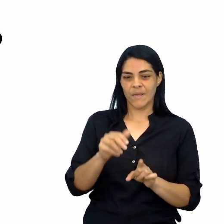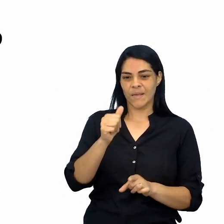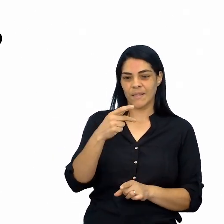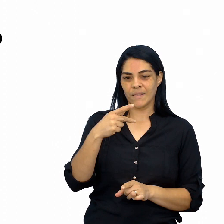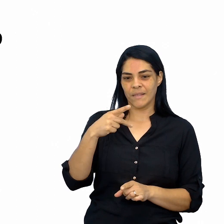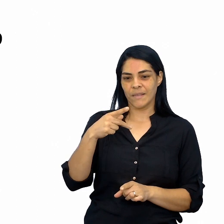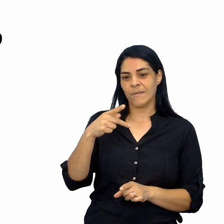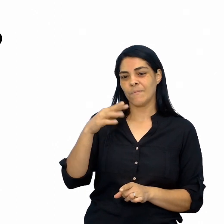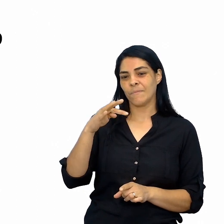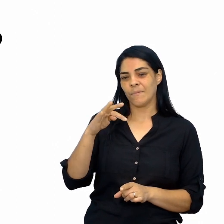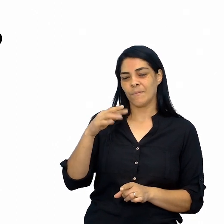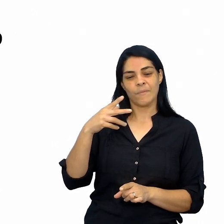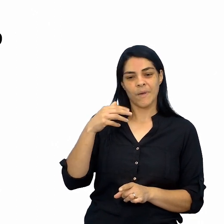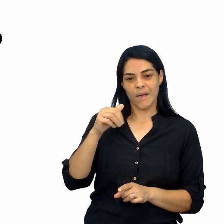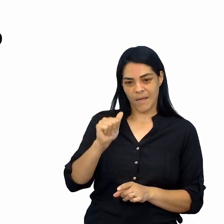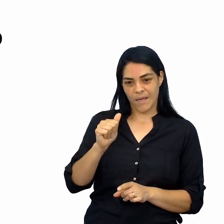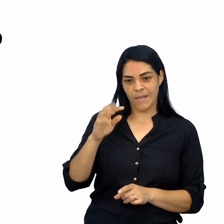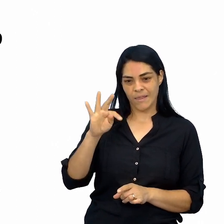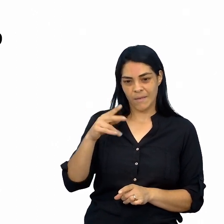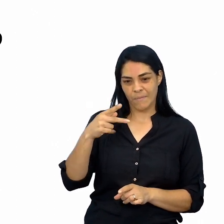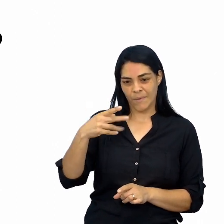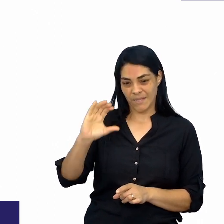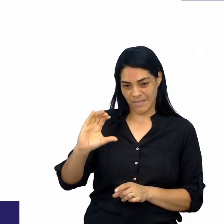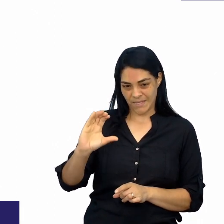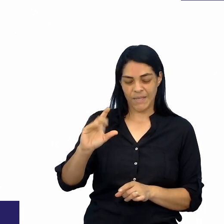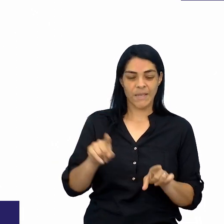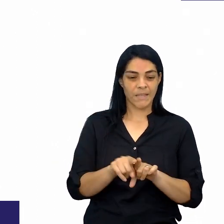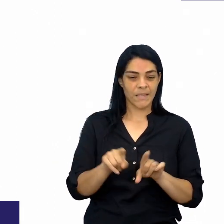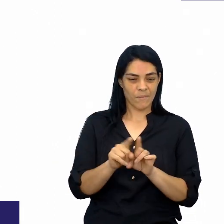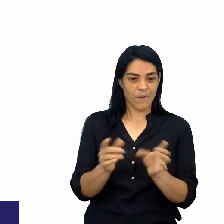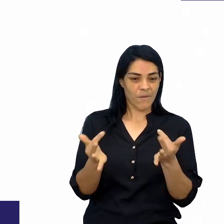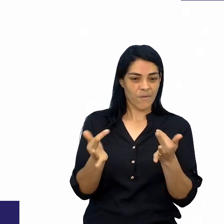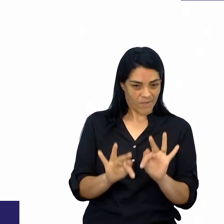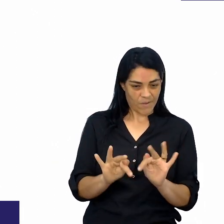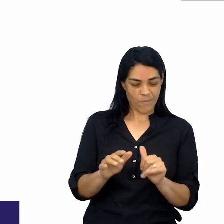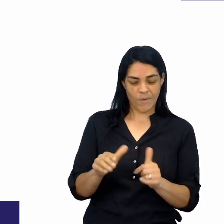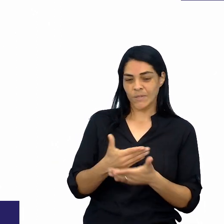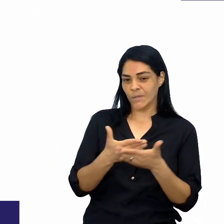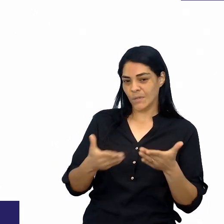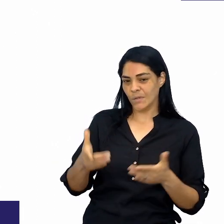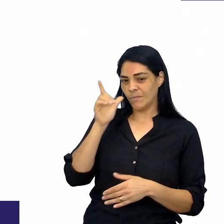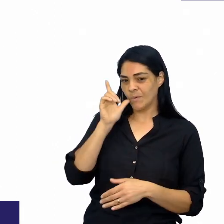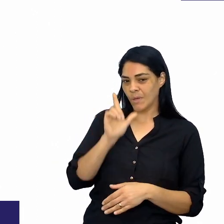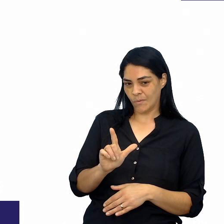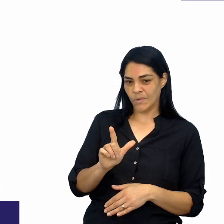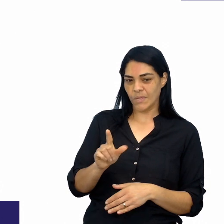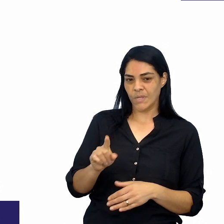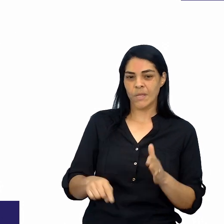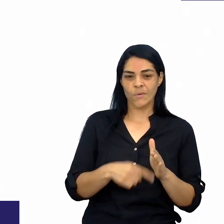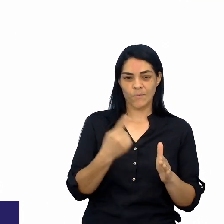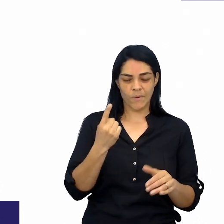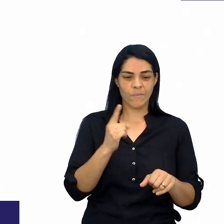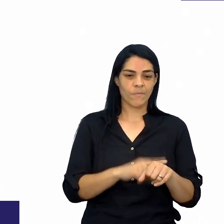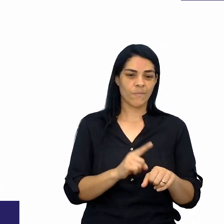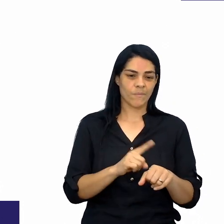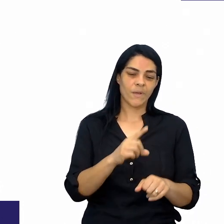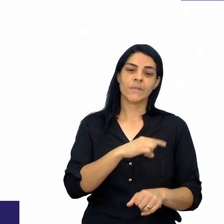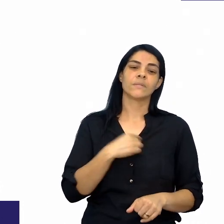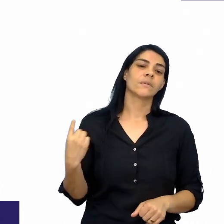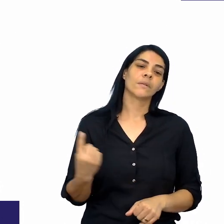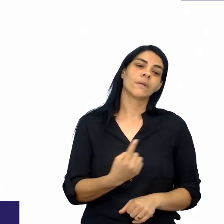ATPC. E assim podemos finalmente entrar no primeiro momento da